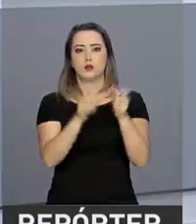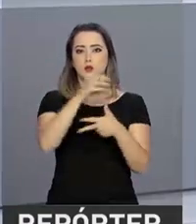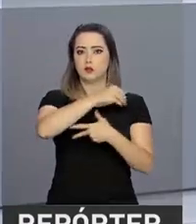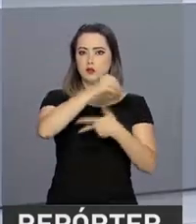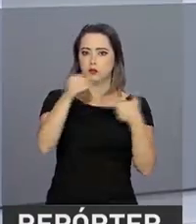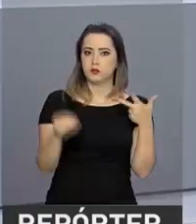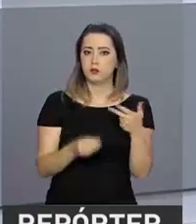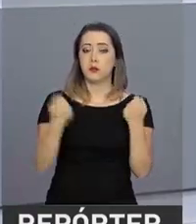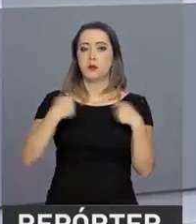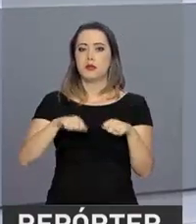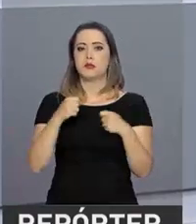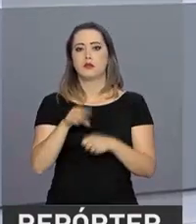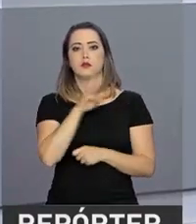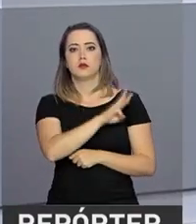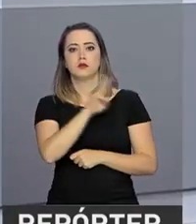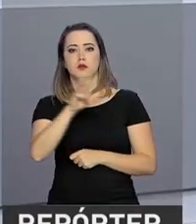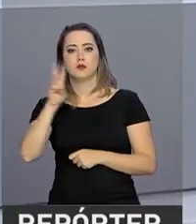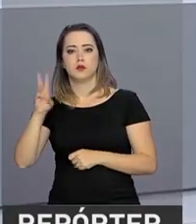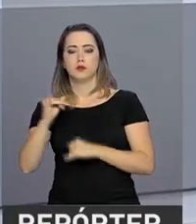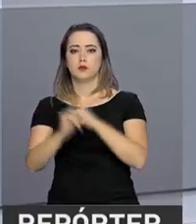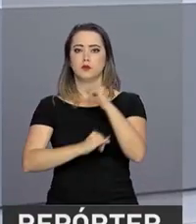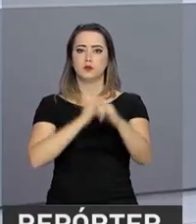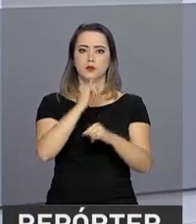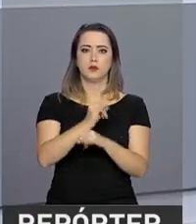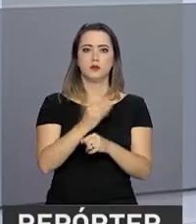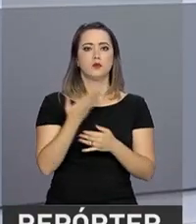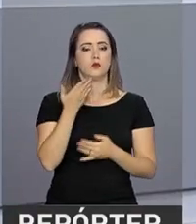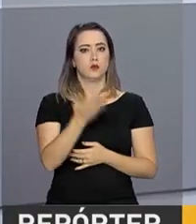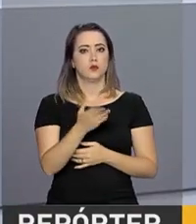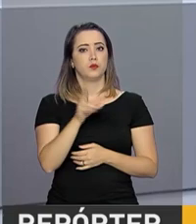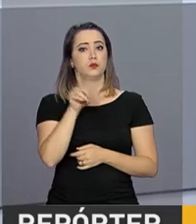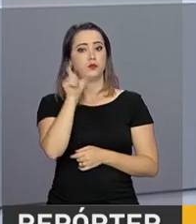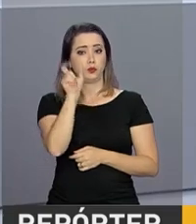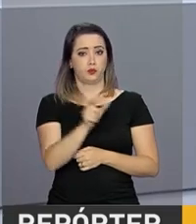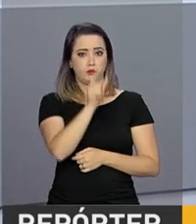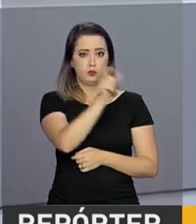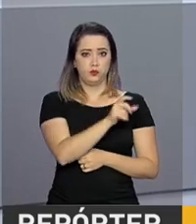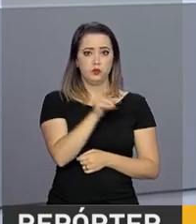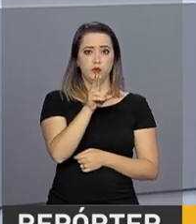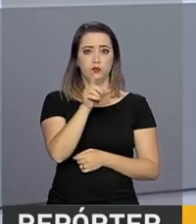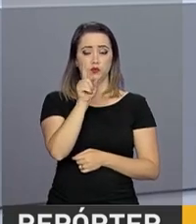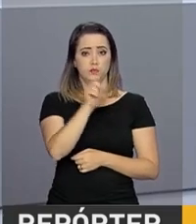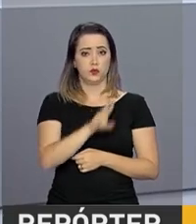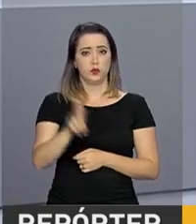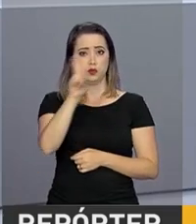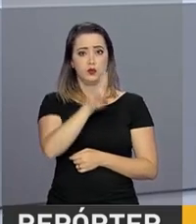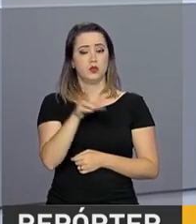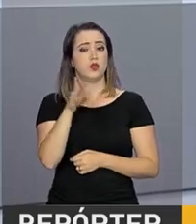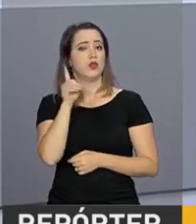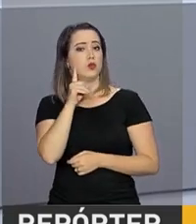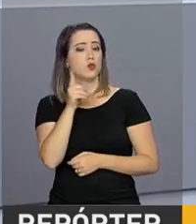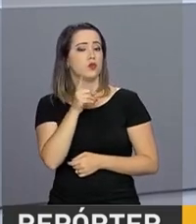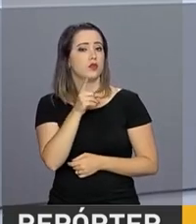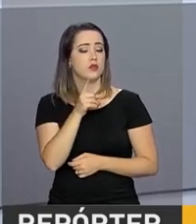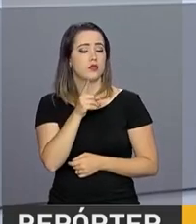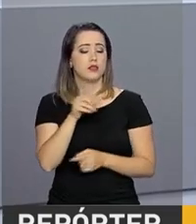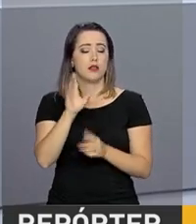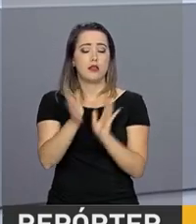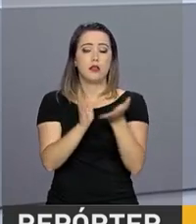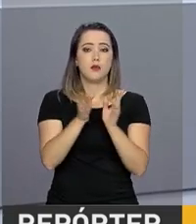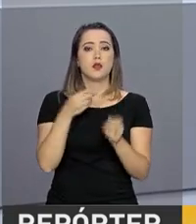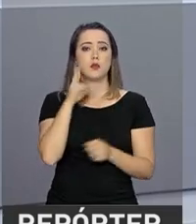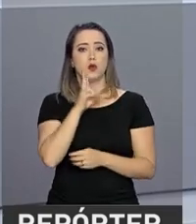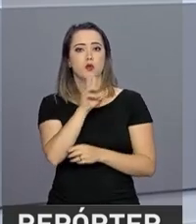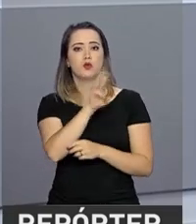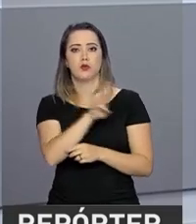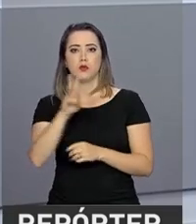candidatos do Enem deve ser feita na página do participante na internet. Para os alunos que utilizam Libras, as instruções podem ser